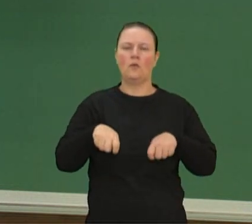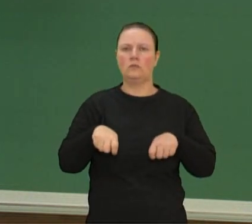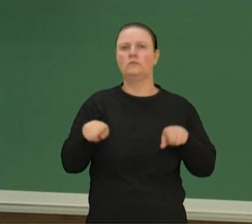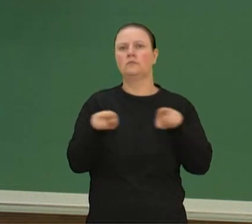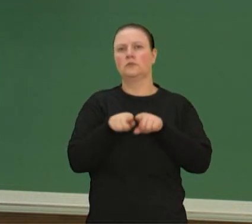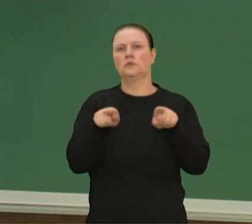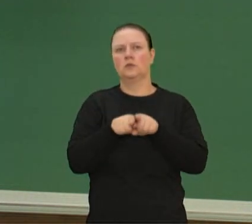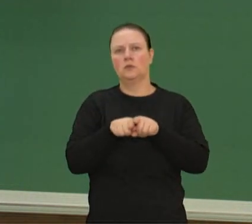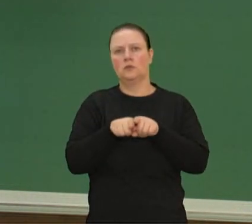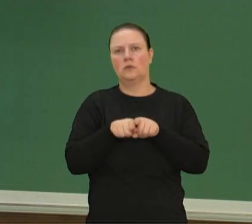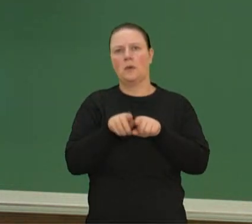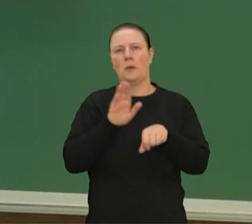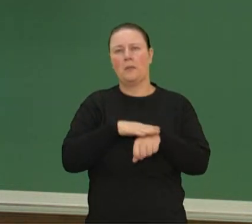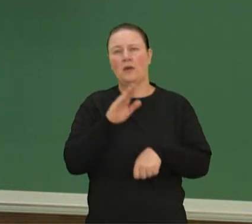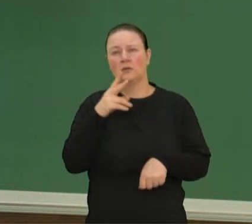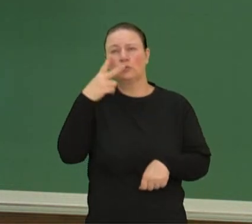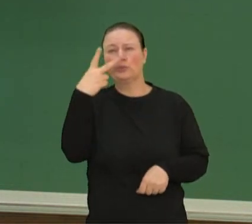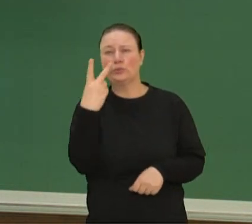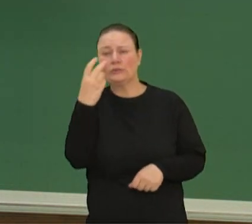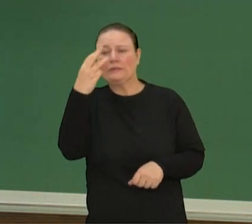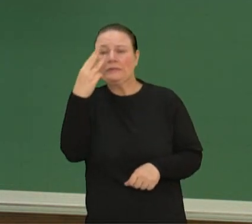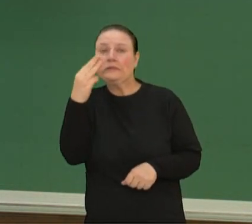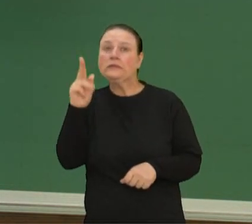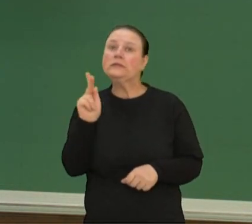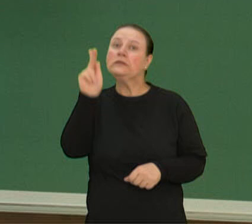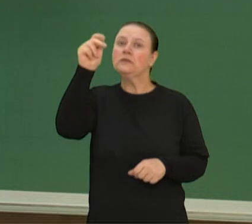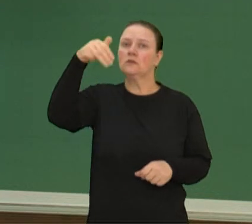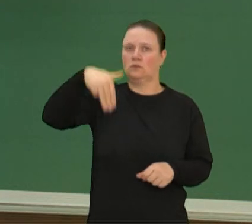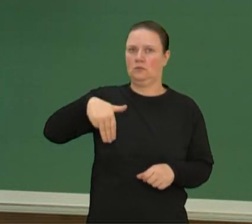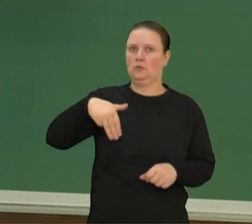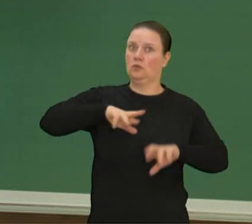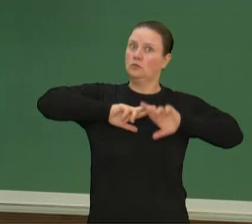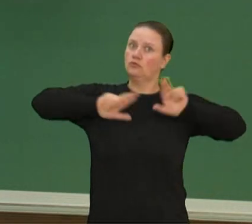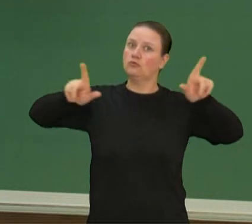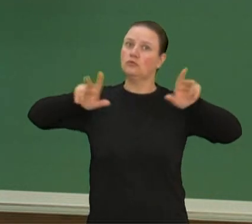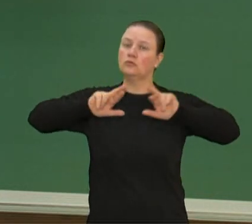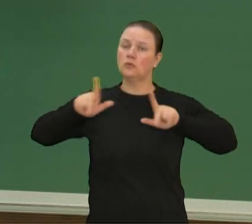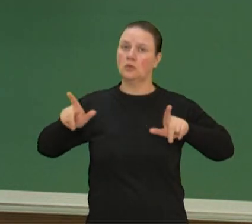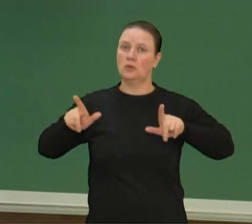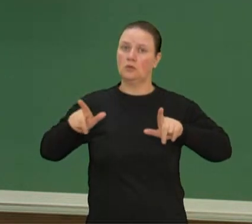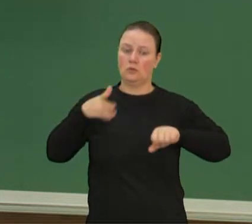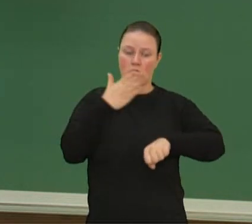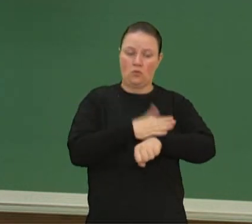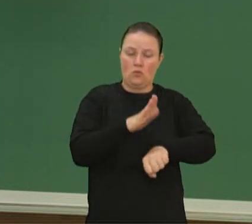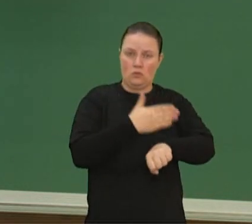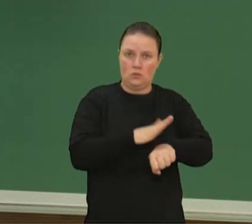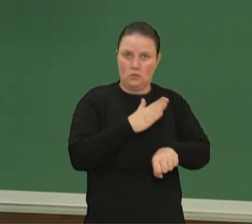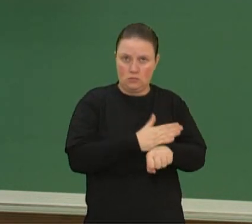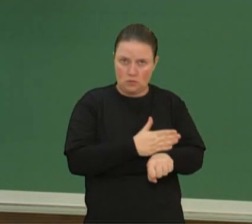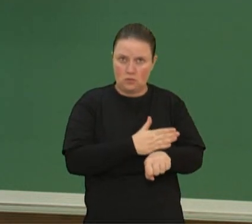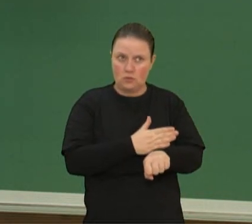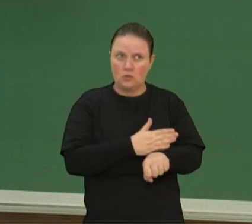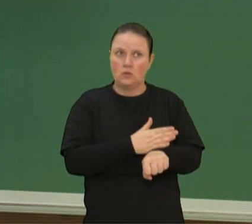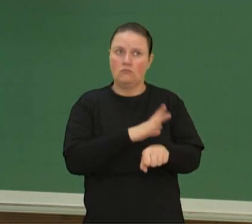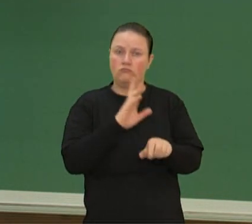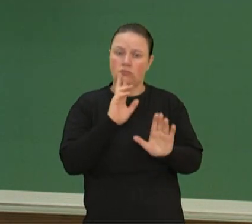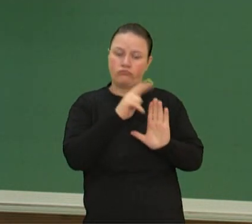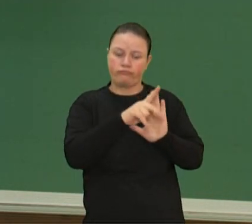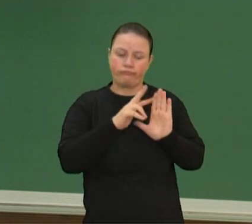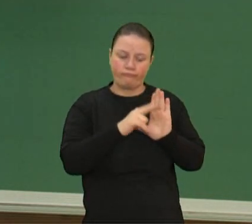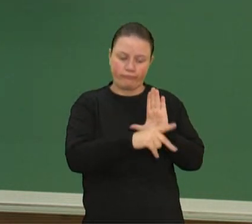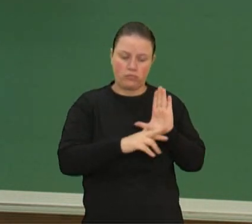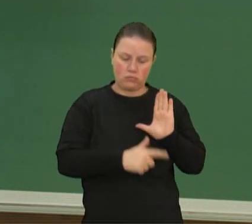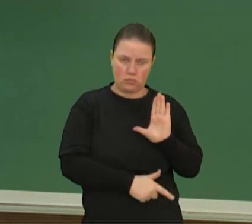Corridas com mais de 2 a 3 quilômetros. Então, a diferença básica elementar aqui é exercícios nos quais você tem uma